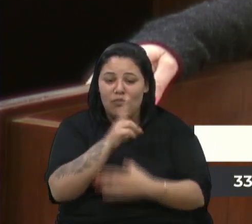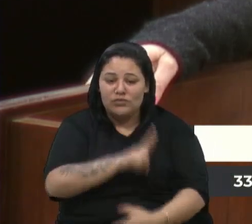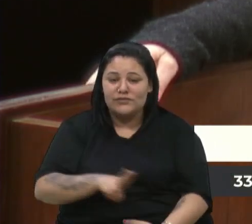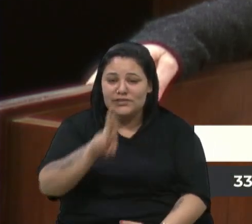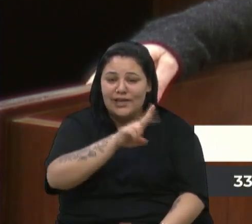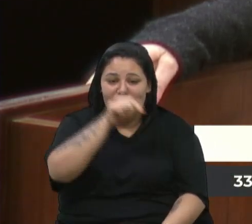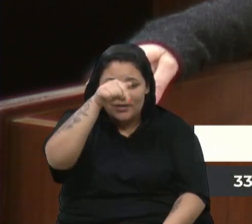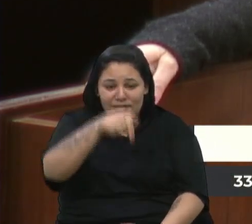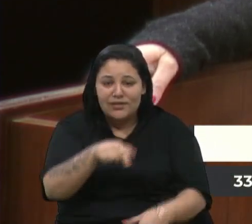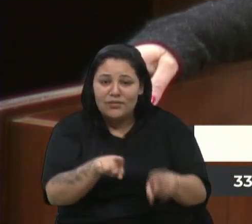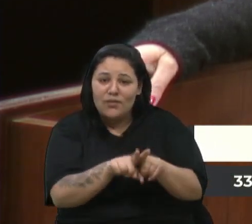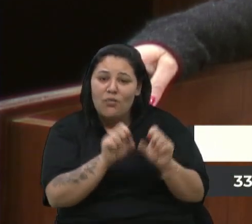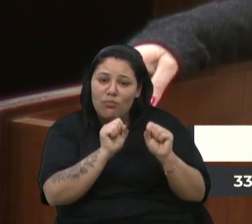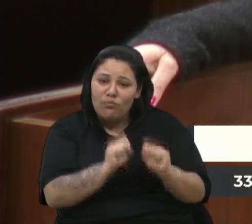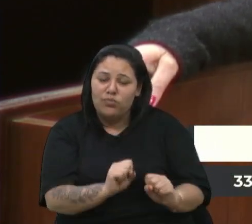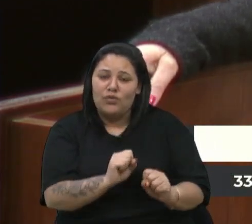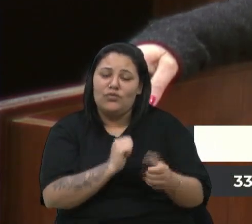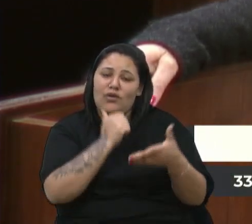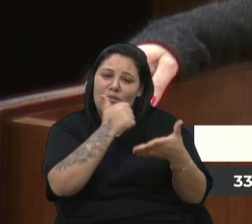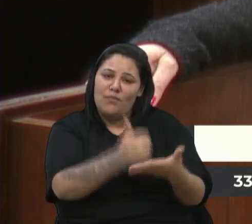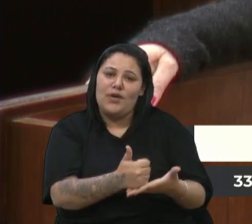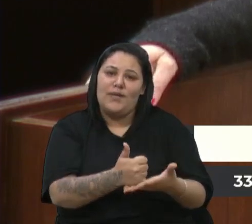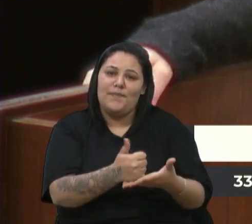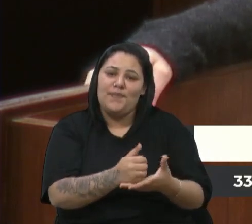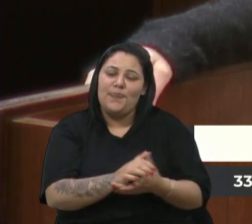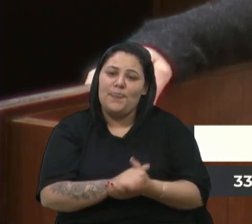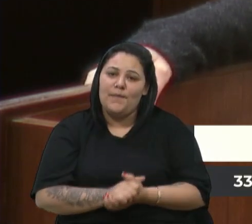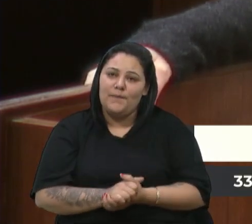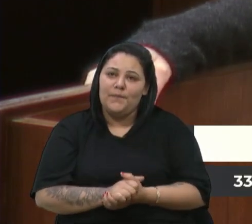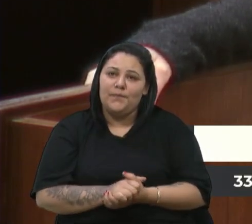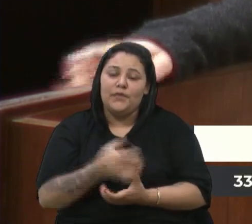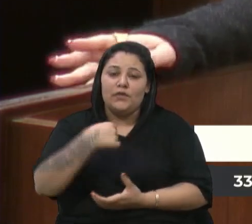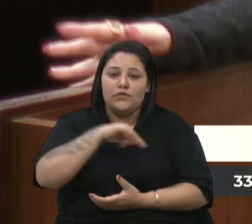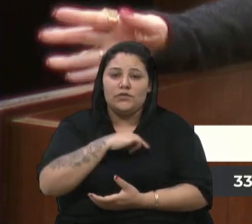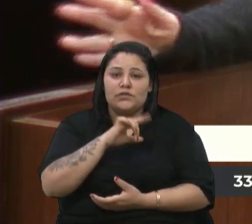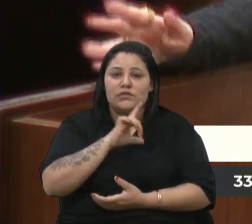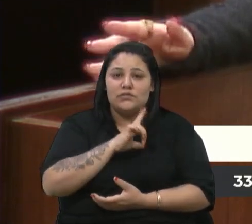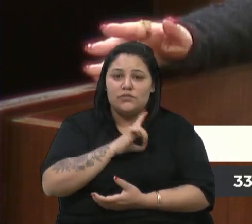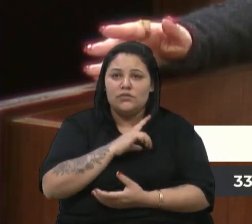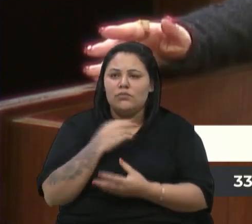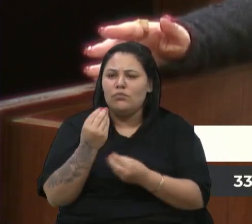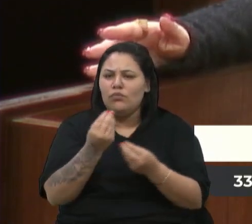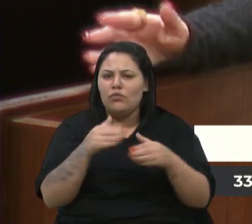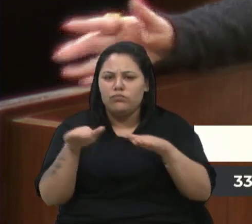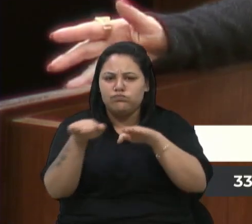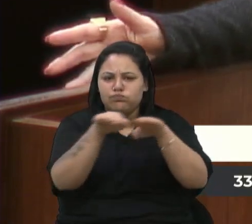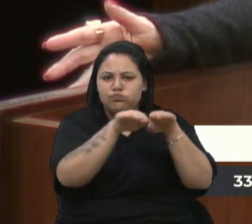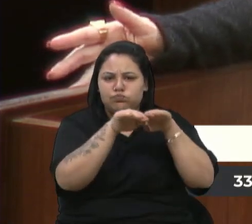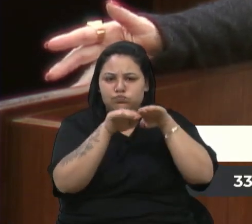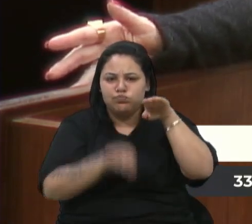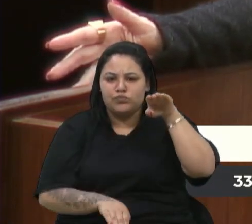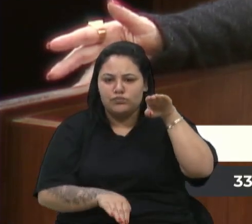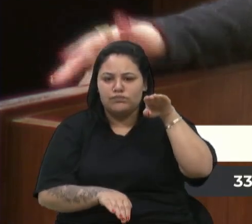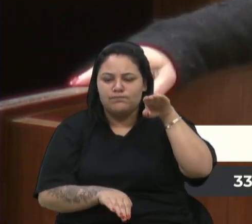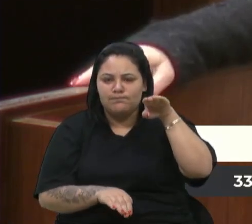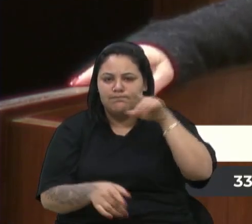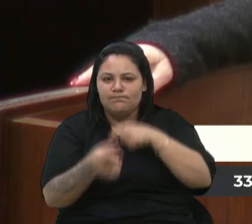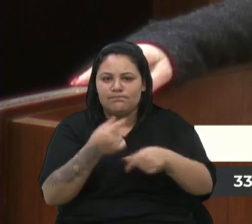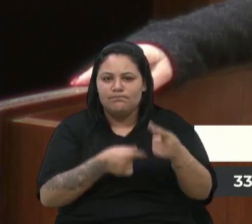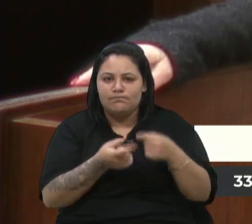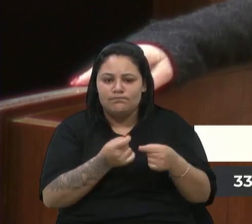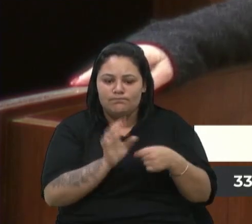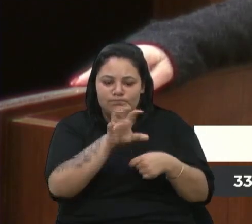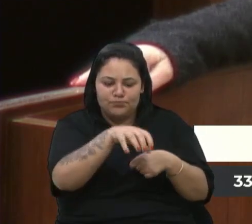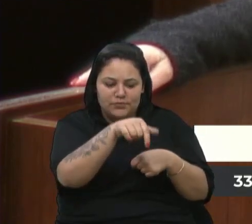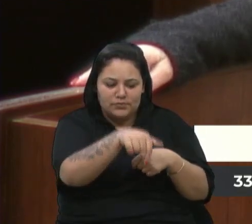colabore também bastante com isso, né? Nós temos muitas desigualdades econômicas dentro dessa região. Outro